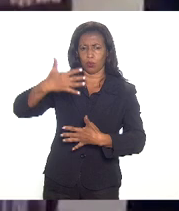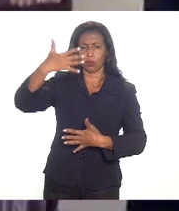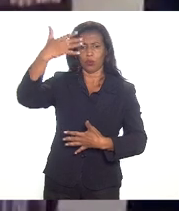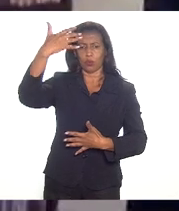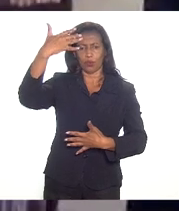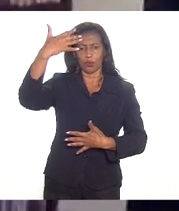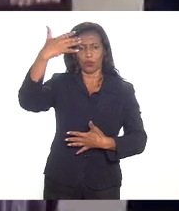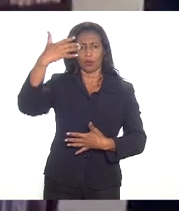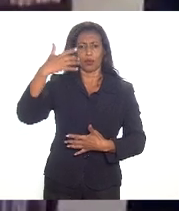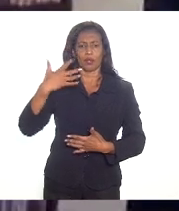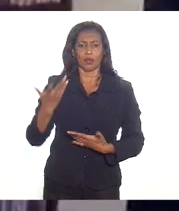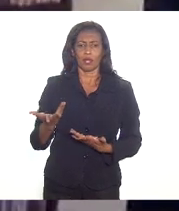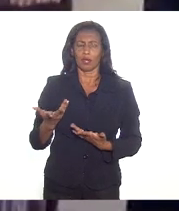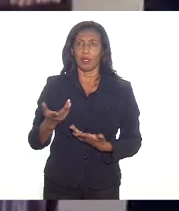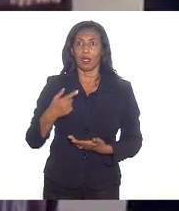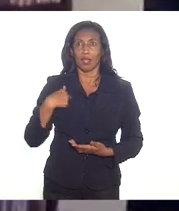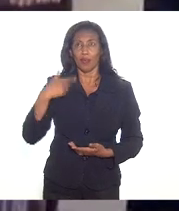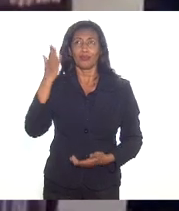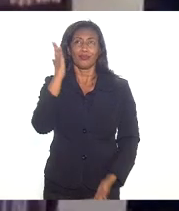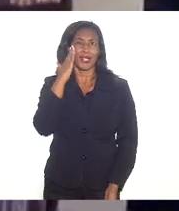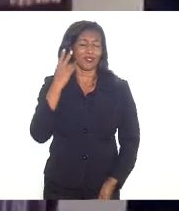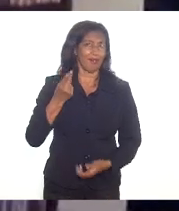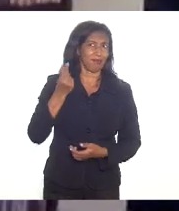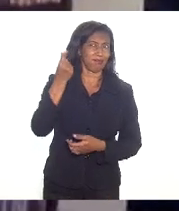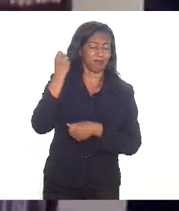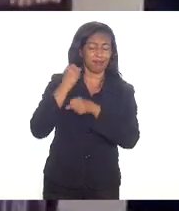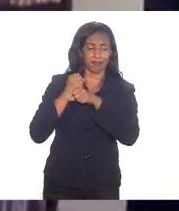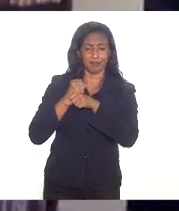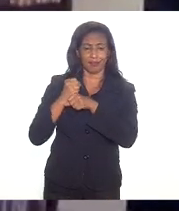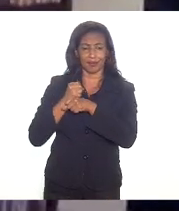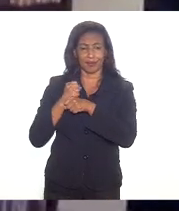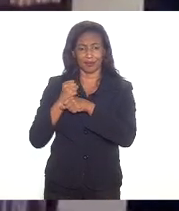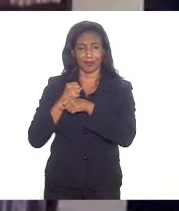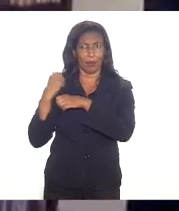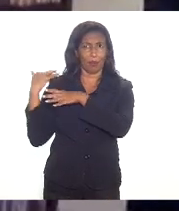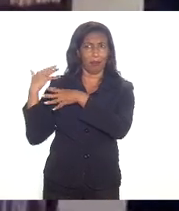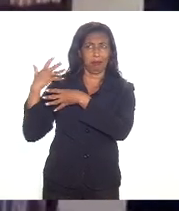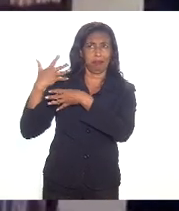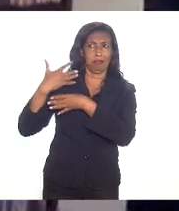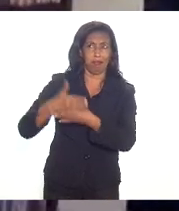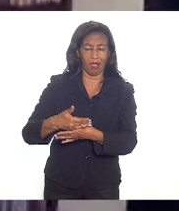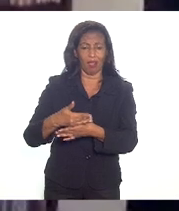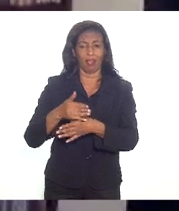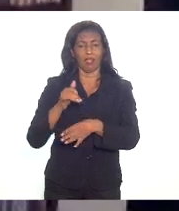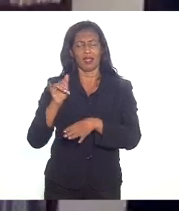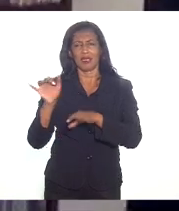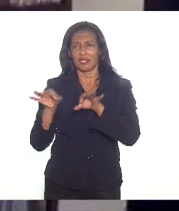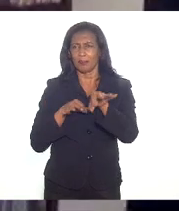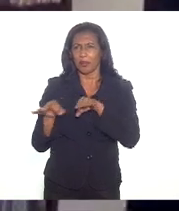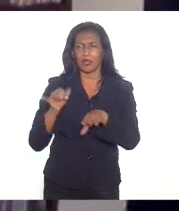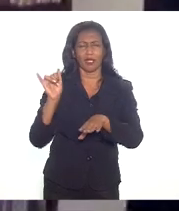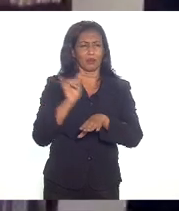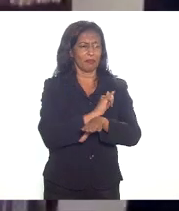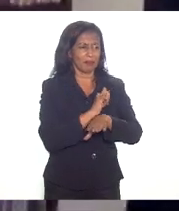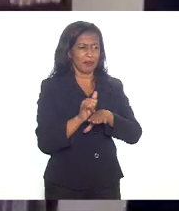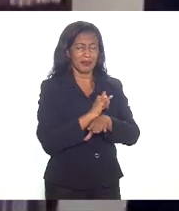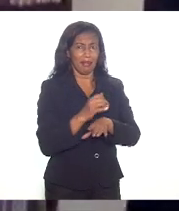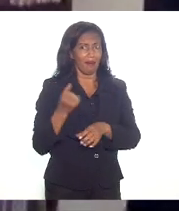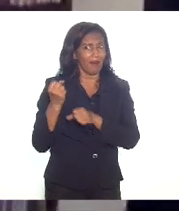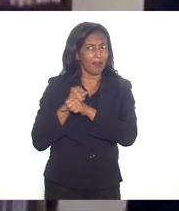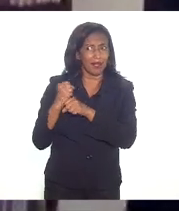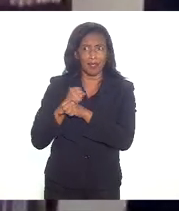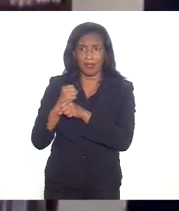gente levanta isso há muitos anos. A questão do planejamento, a necessidade, a importância, há